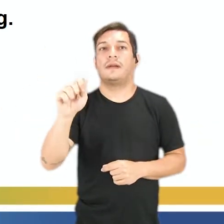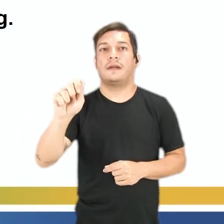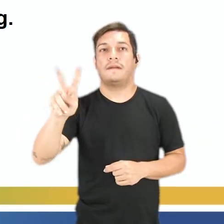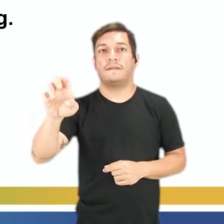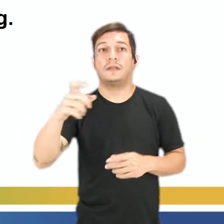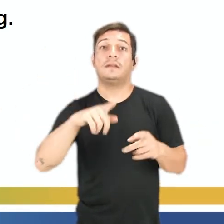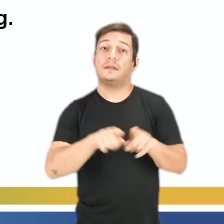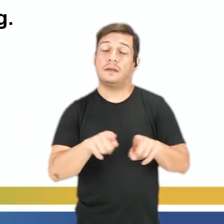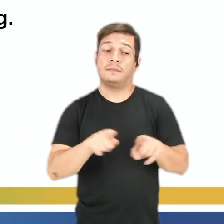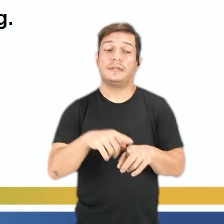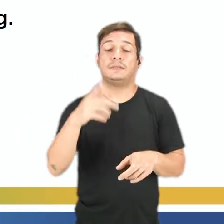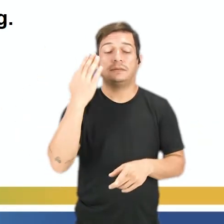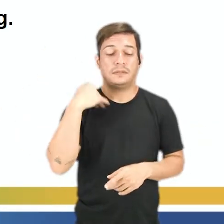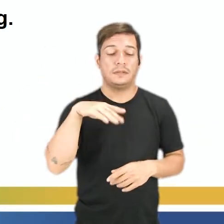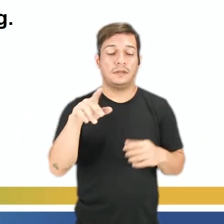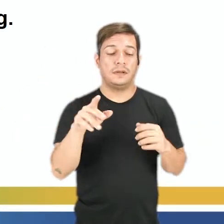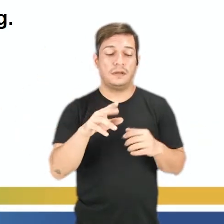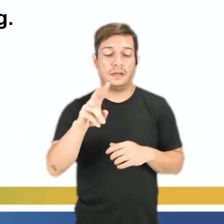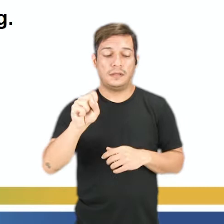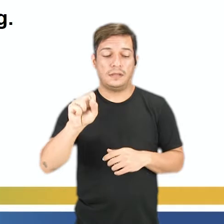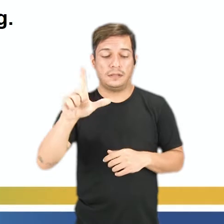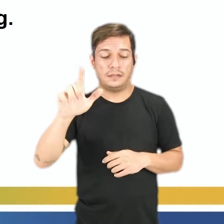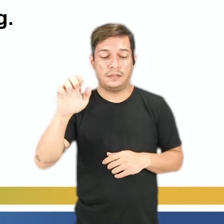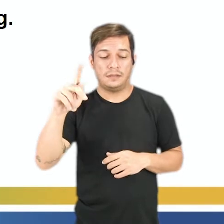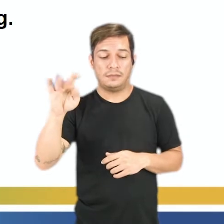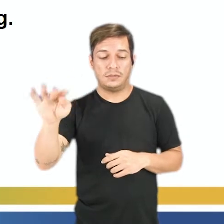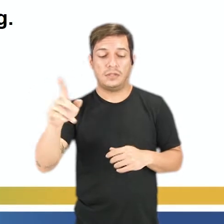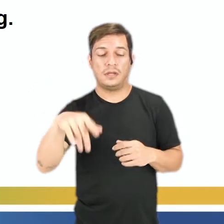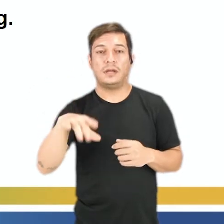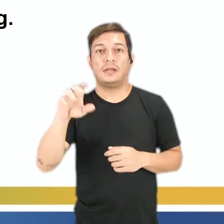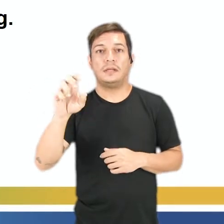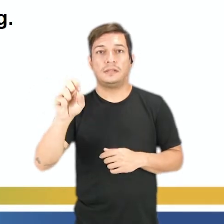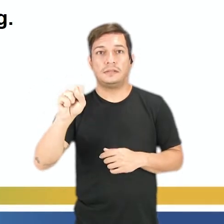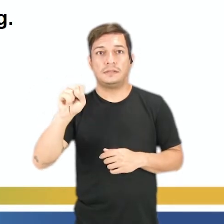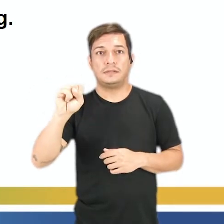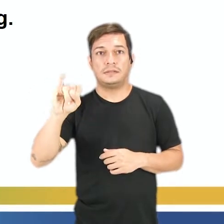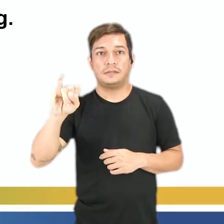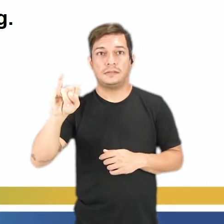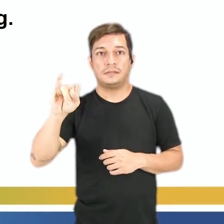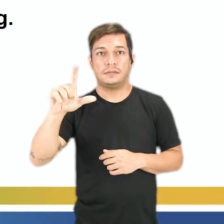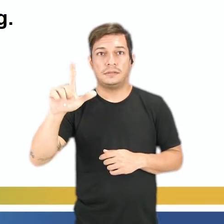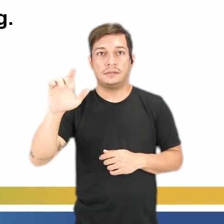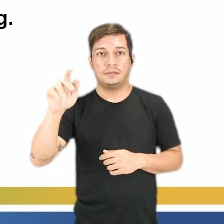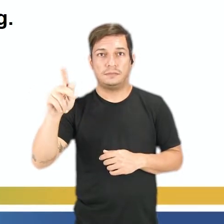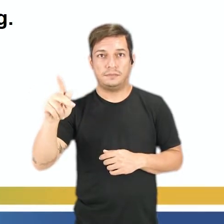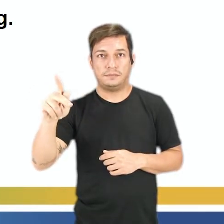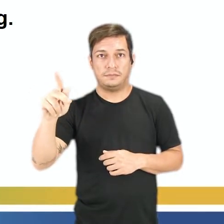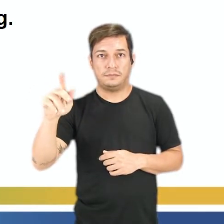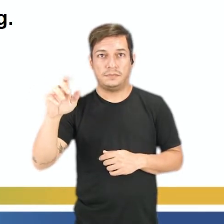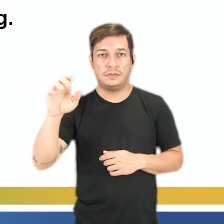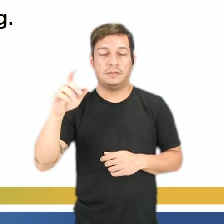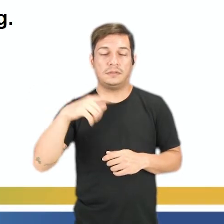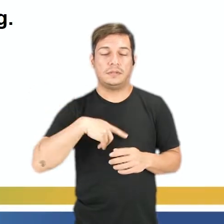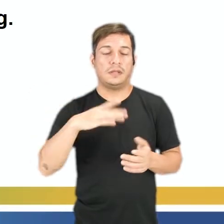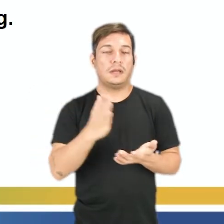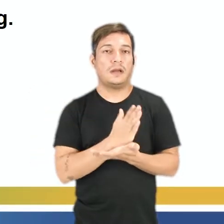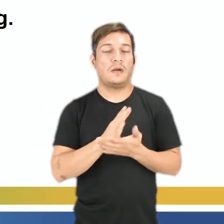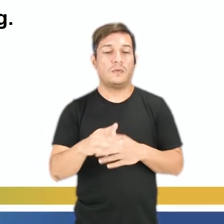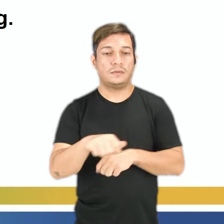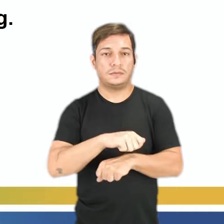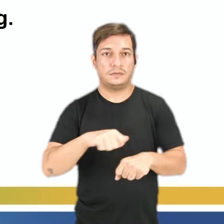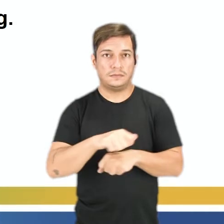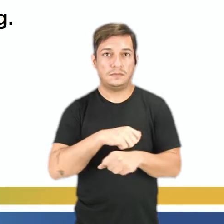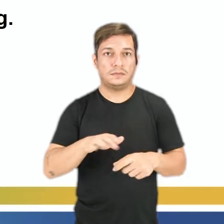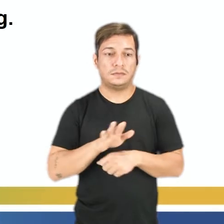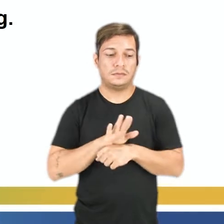e já sei que a forma slept é o passado do verbo sleep. Claro que tem aí algumas palavrinhas, alguns advérbios que te